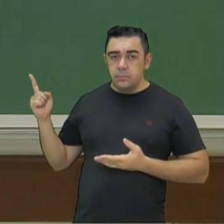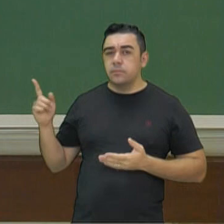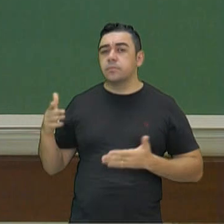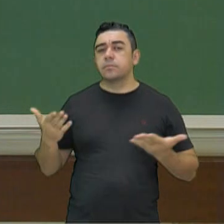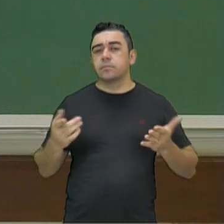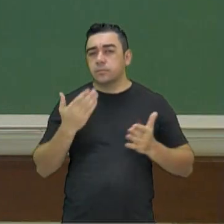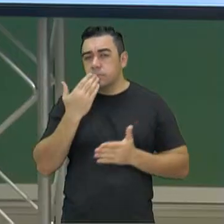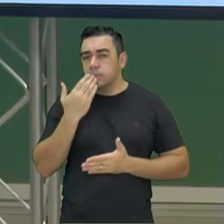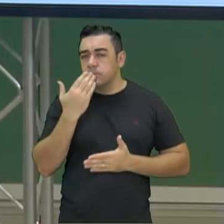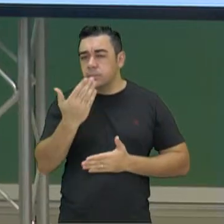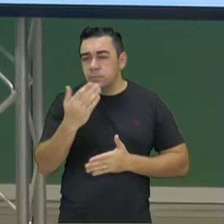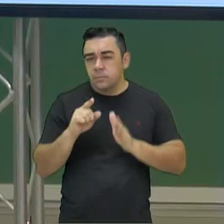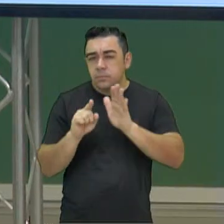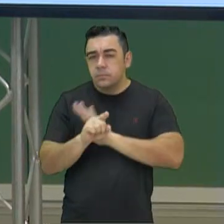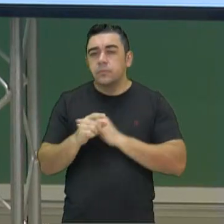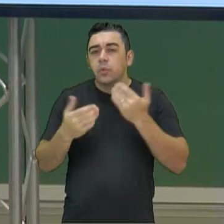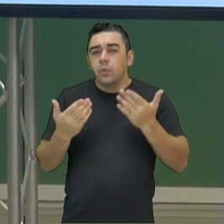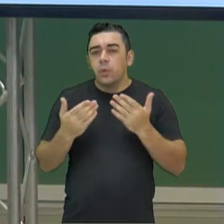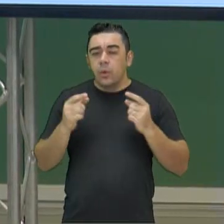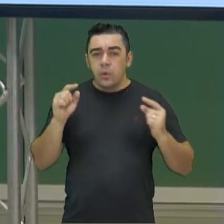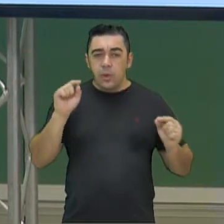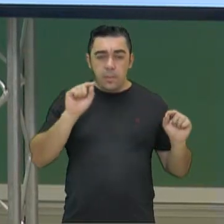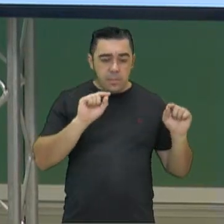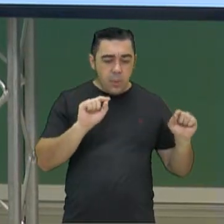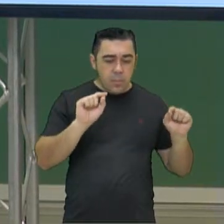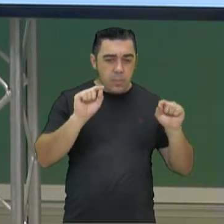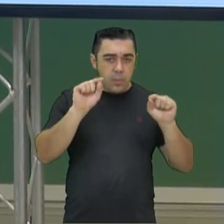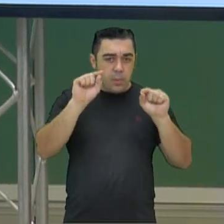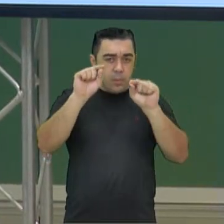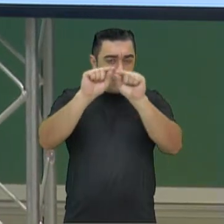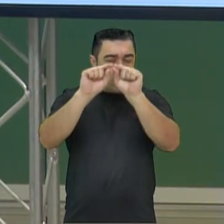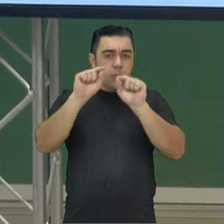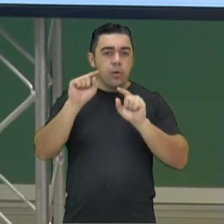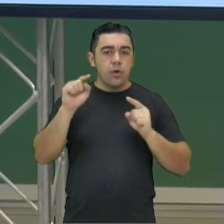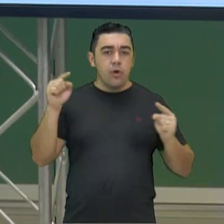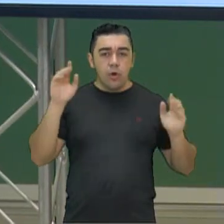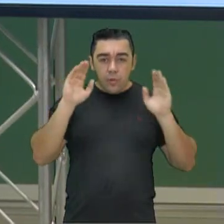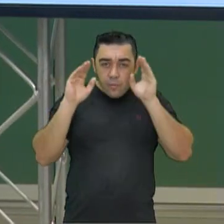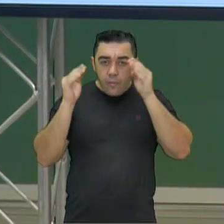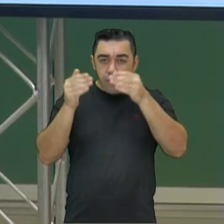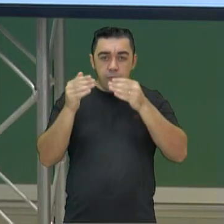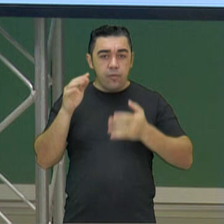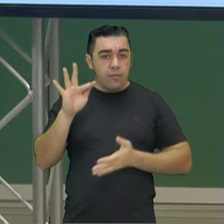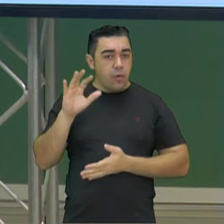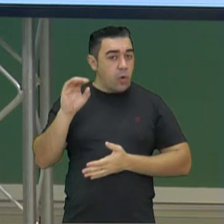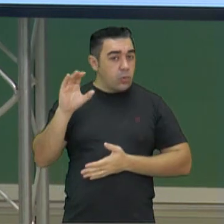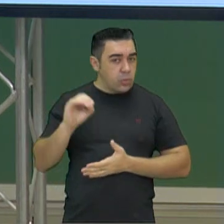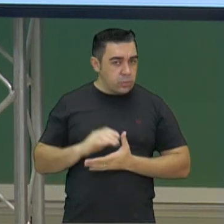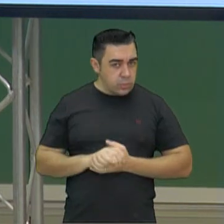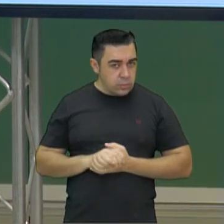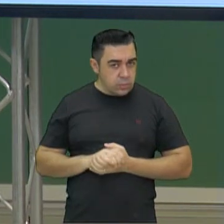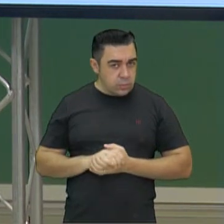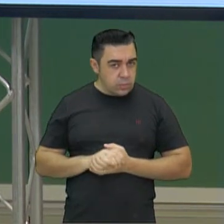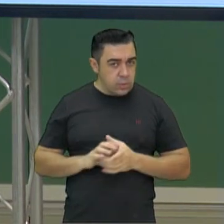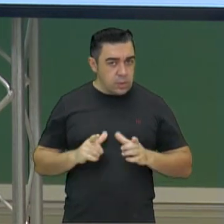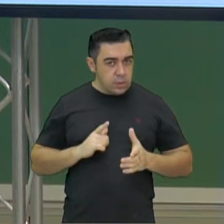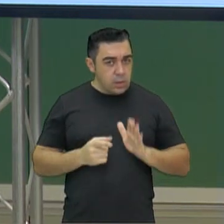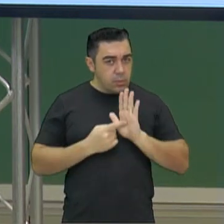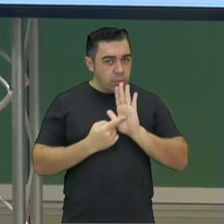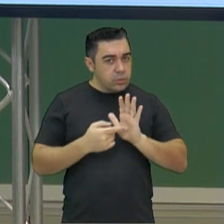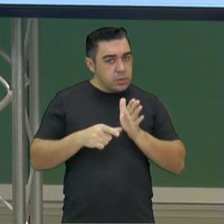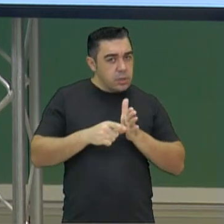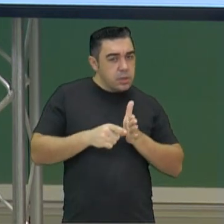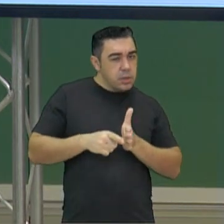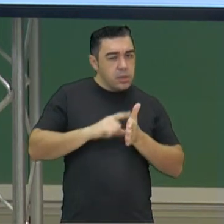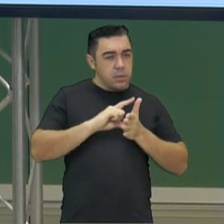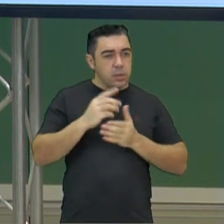são as coordenadas dos focos. Quais são as coordenadas que nós temos nos focos? Eu trouxe dos slides anteriores, eu